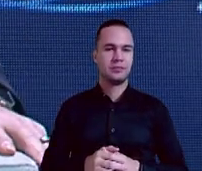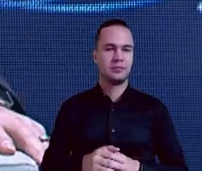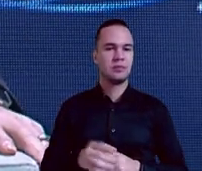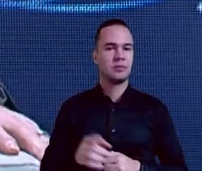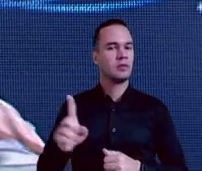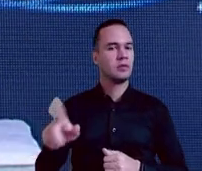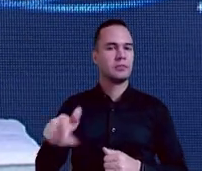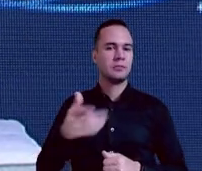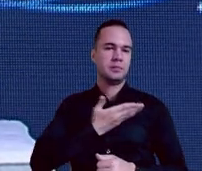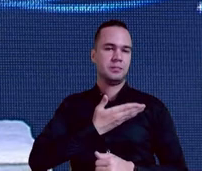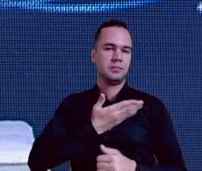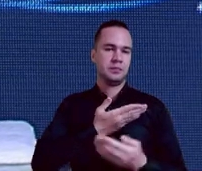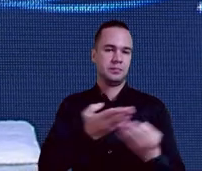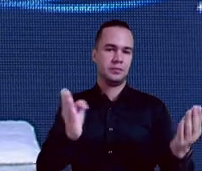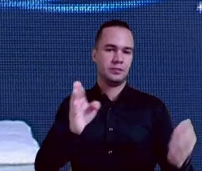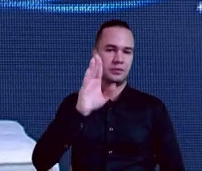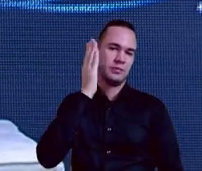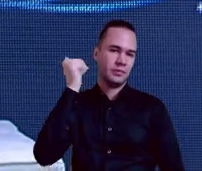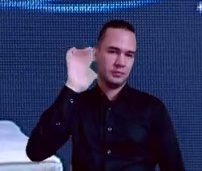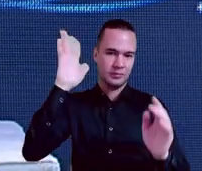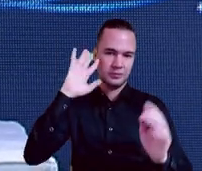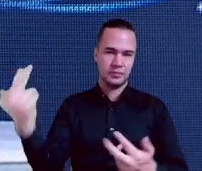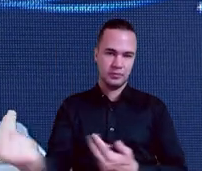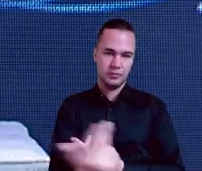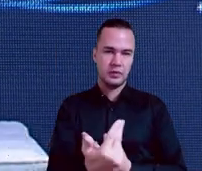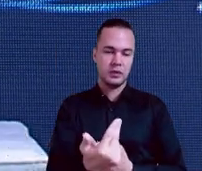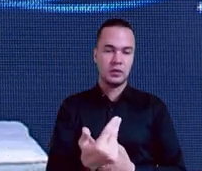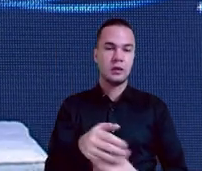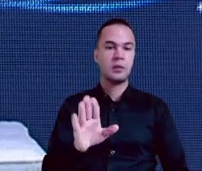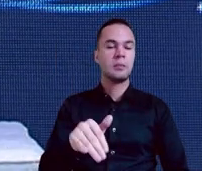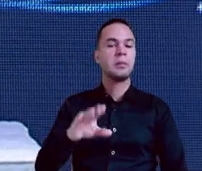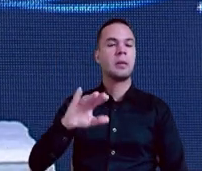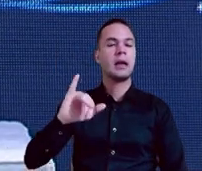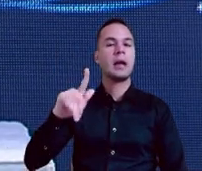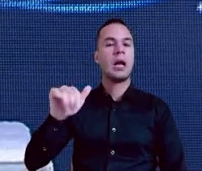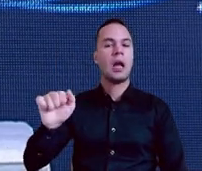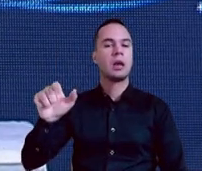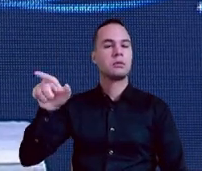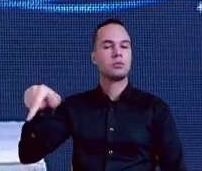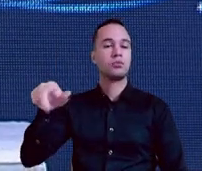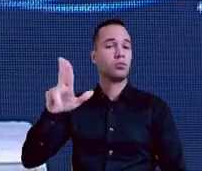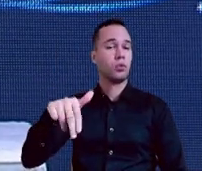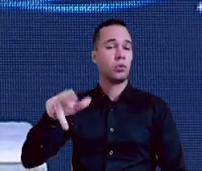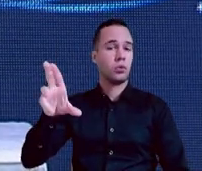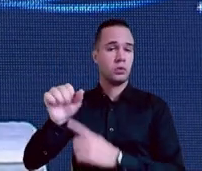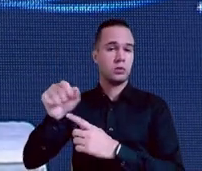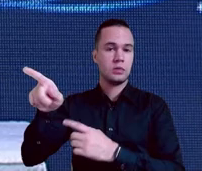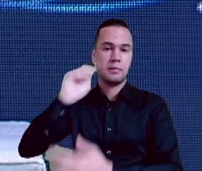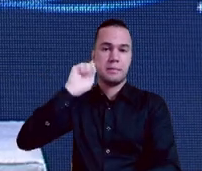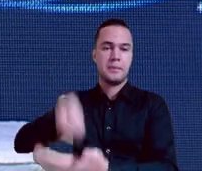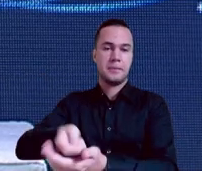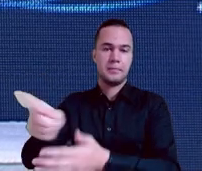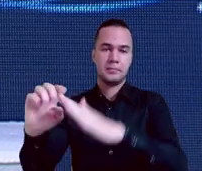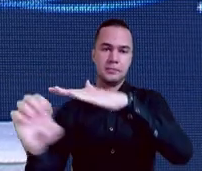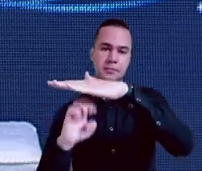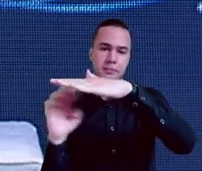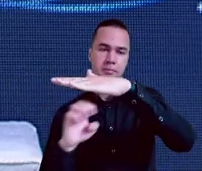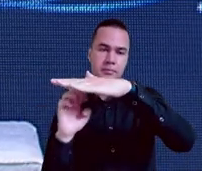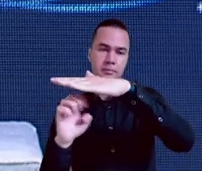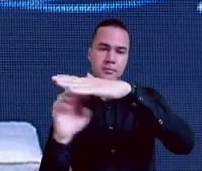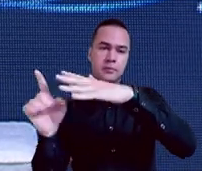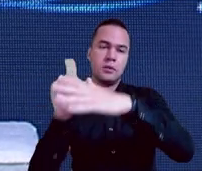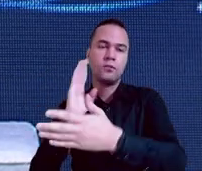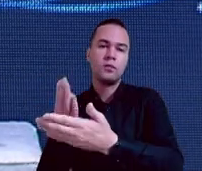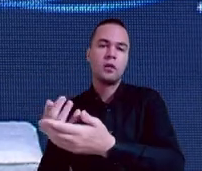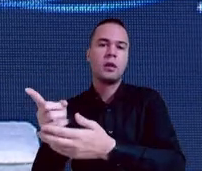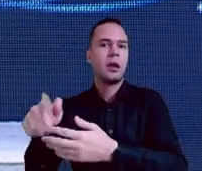pensam de forma parecida mas aí dá nunca foi um momento um inversor que investiu numa empresa que acredita que é